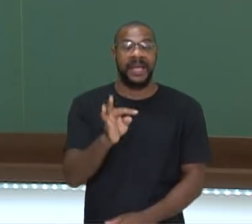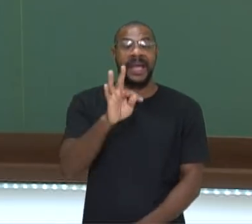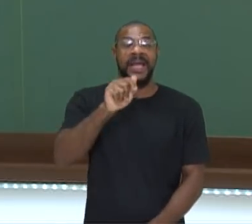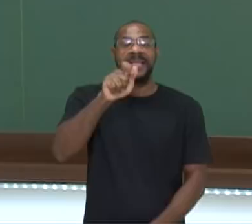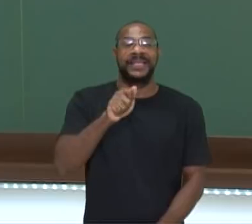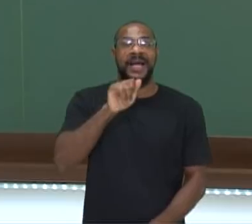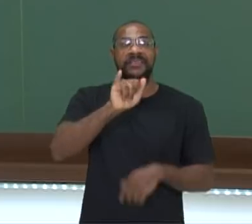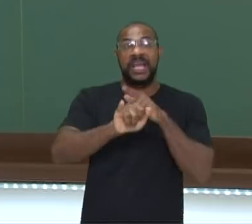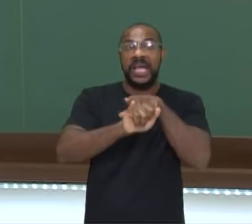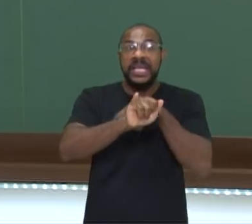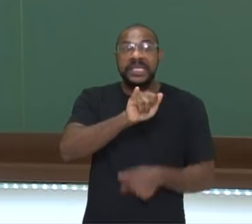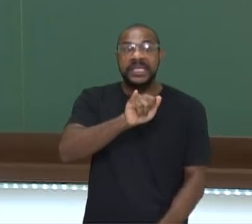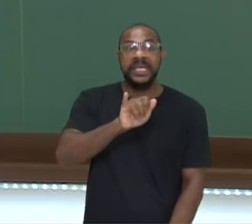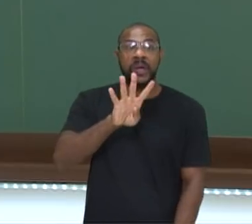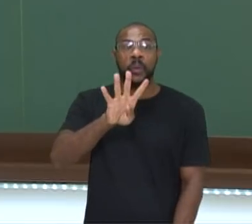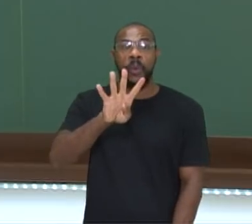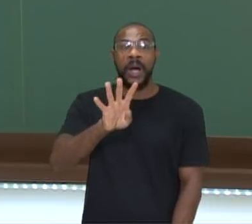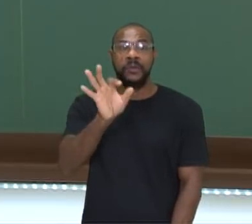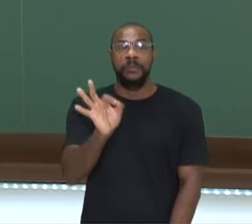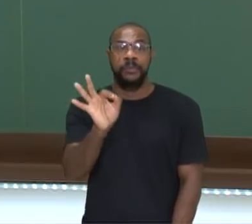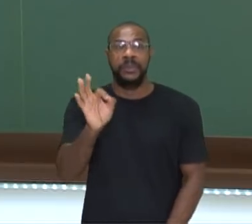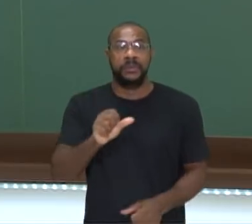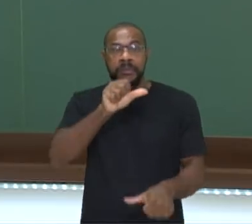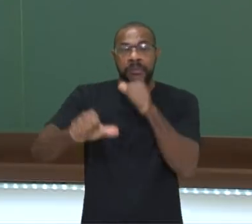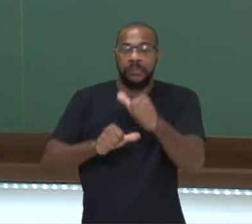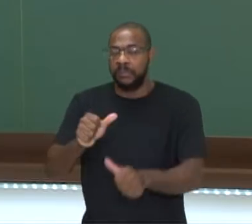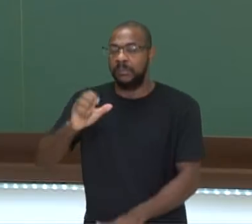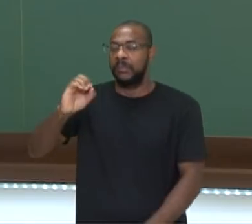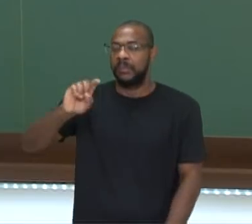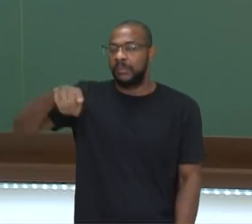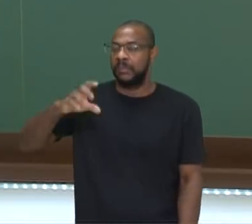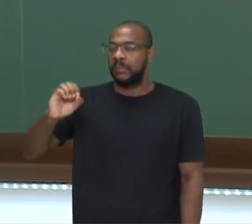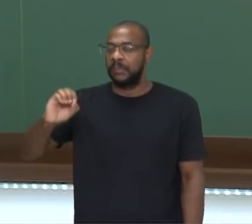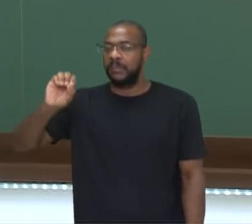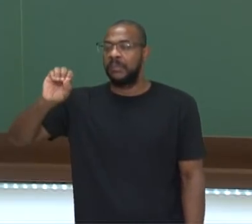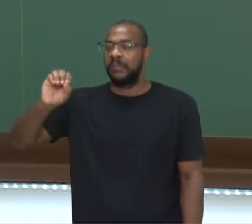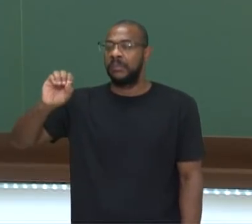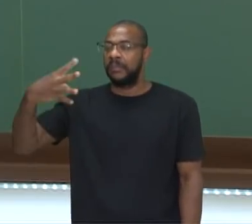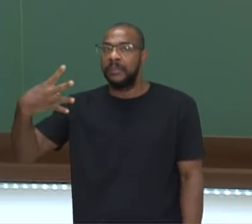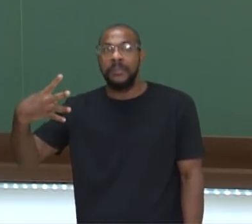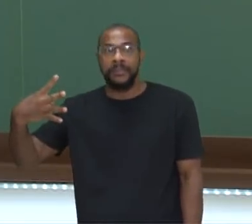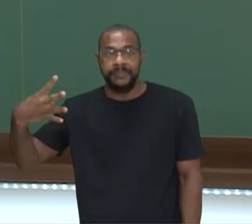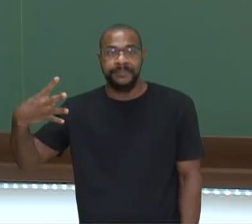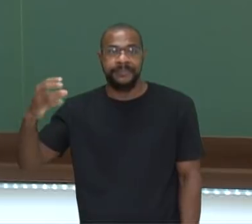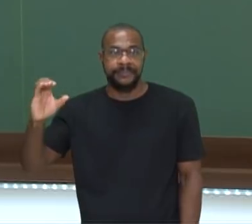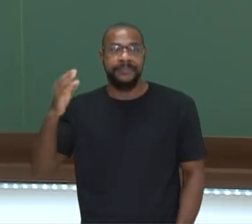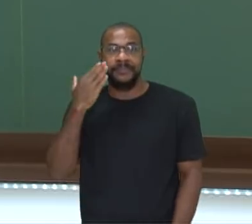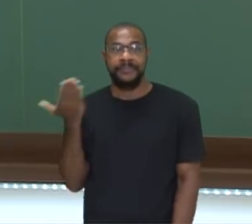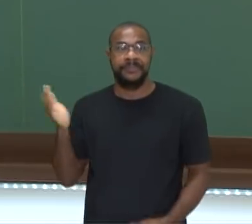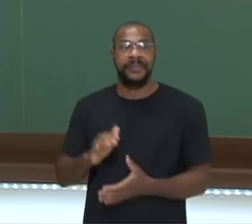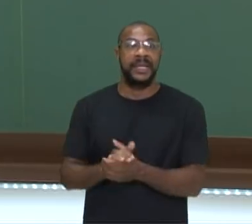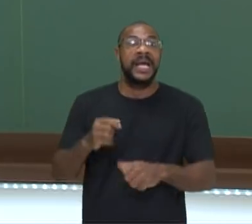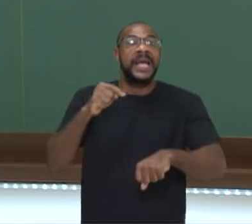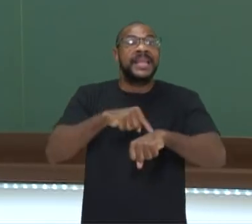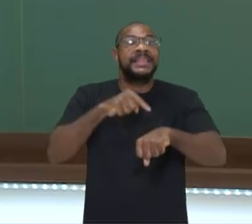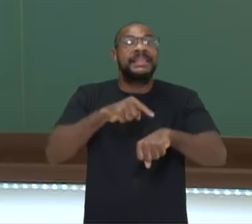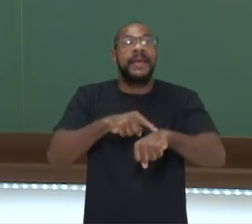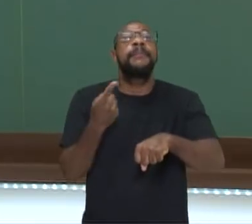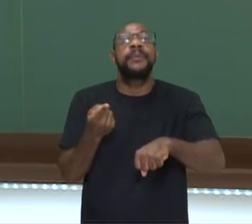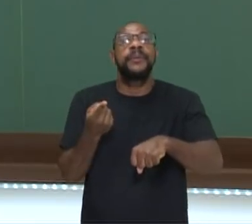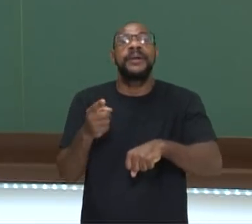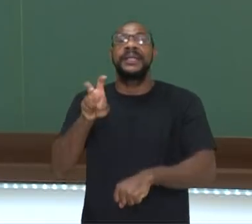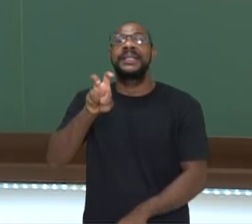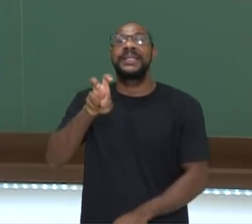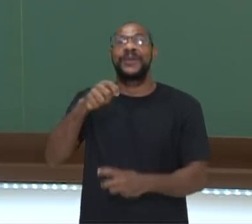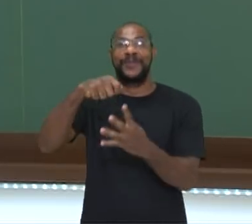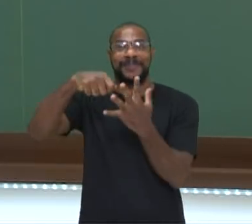ser 4%, transformando em decimal 4 centésimos. O tempo agora também 5 meses e agora a